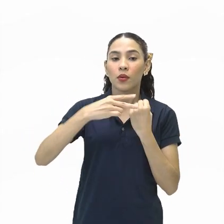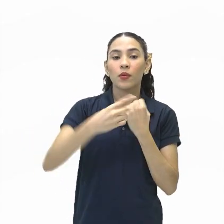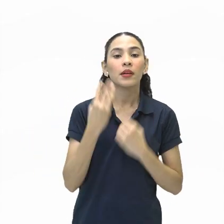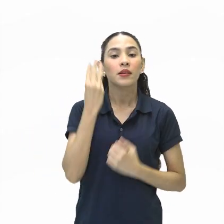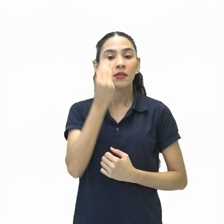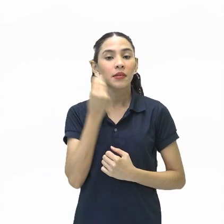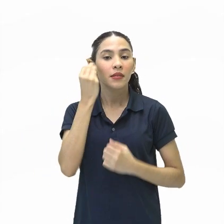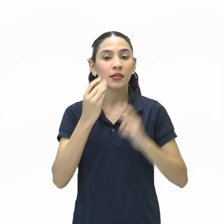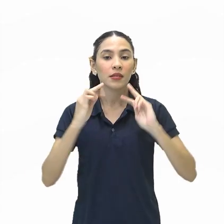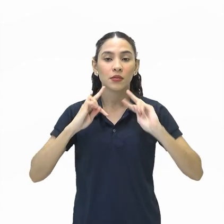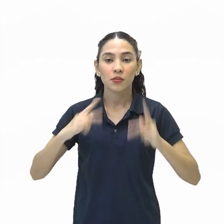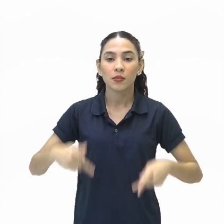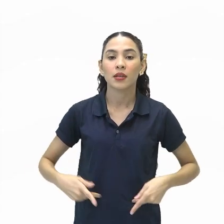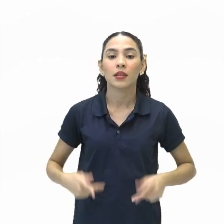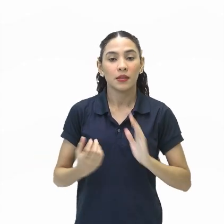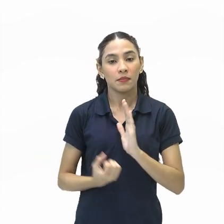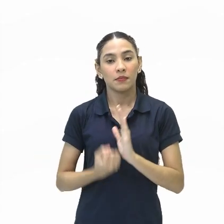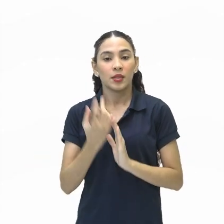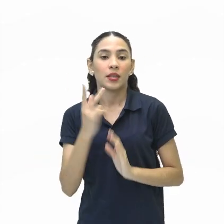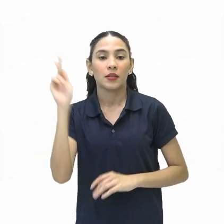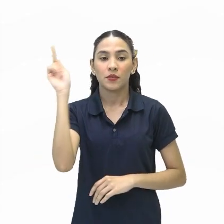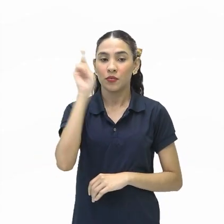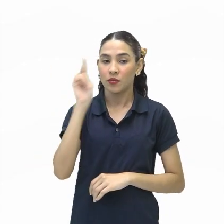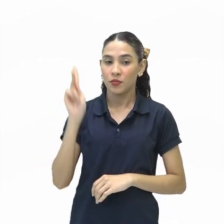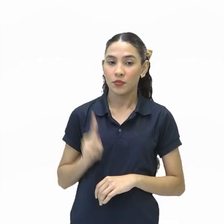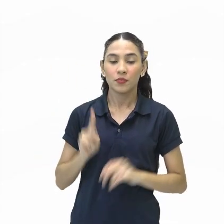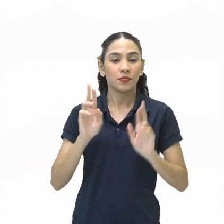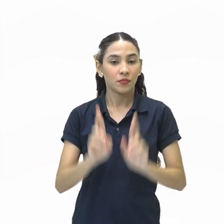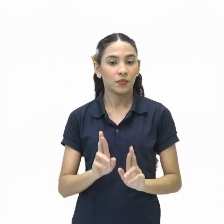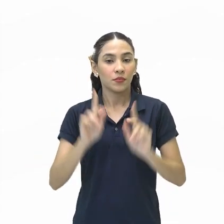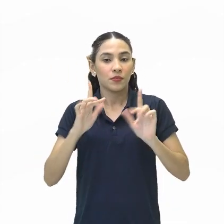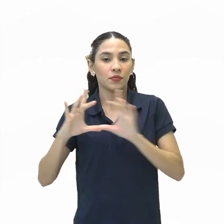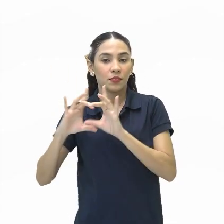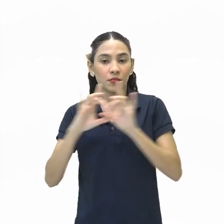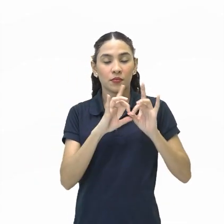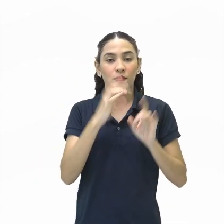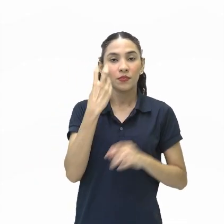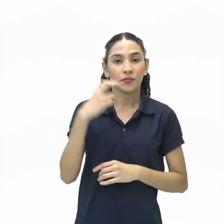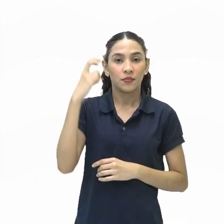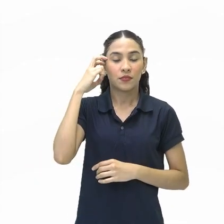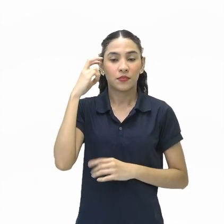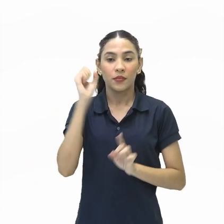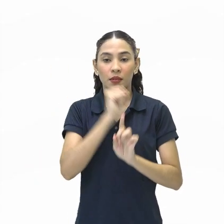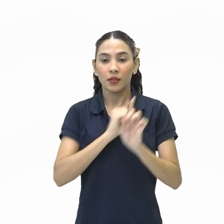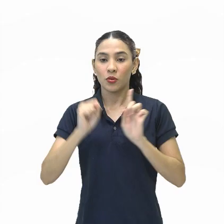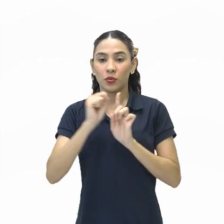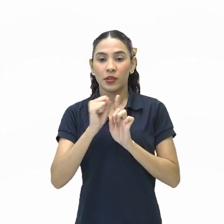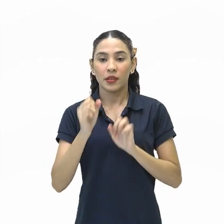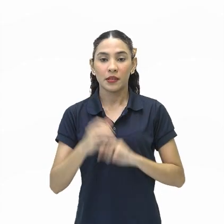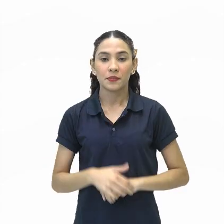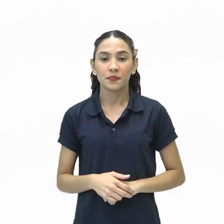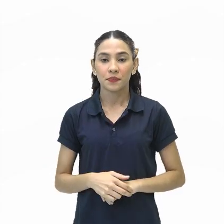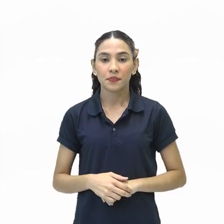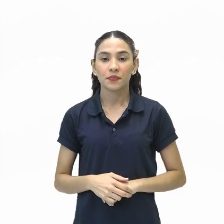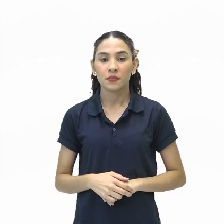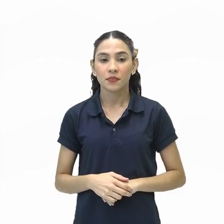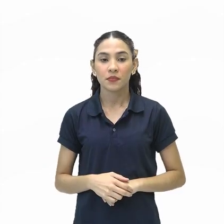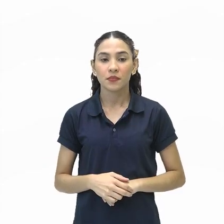de experiências humanas estabelecidas historicamente em diferentes contextos culturais e